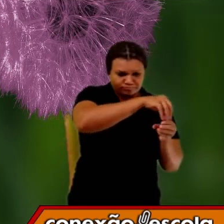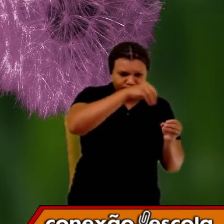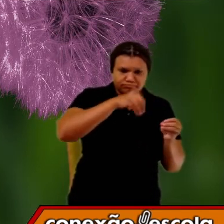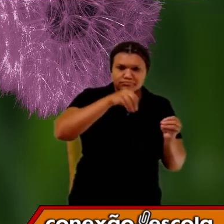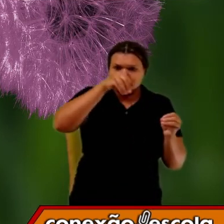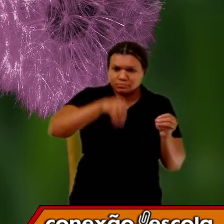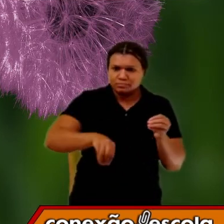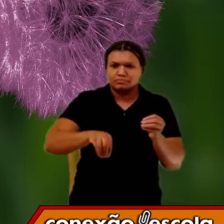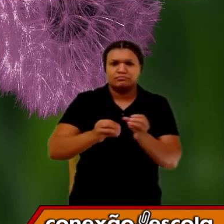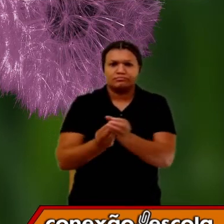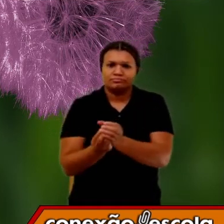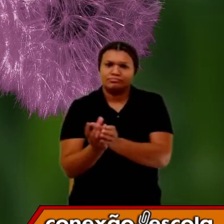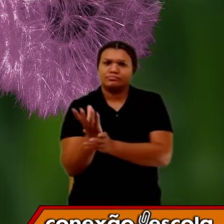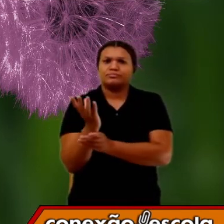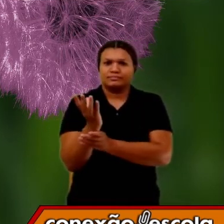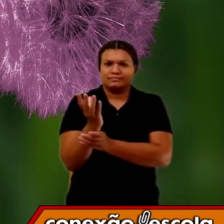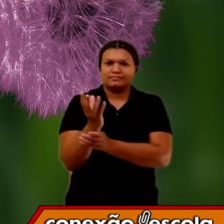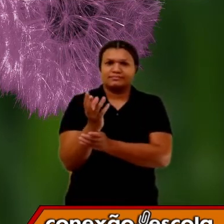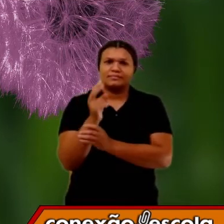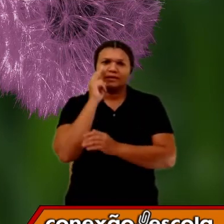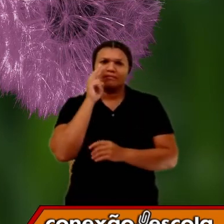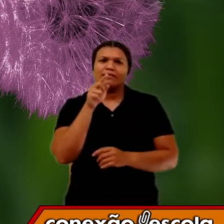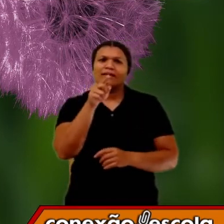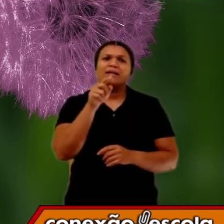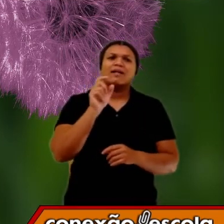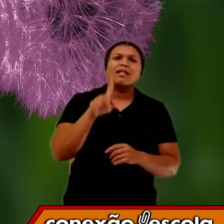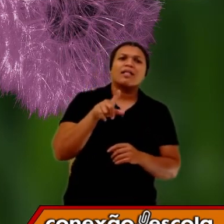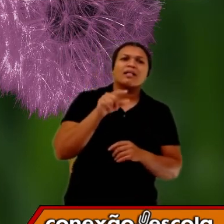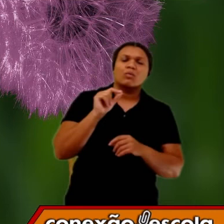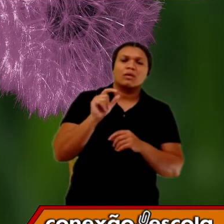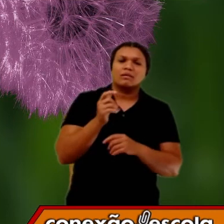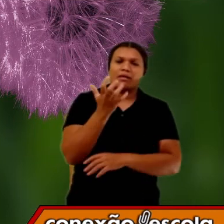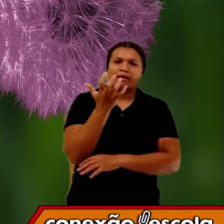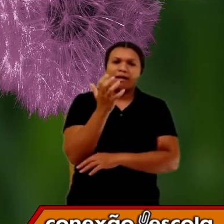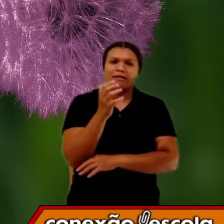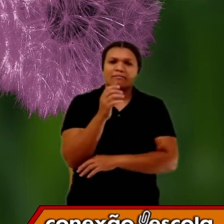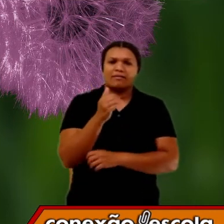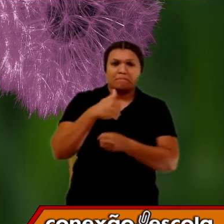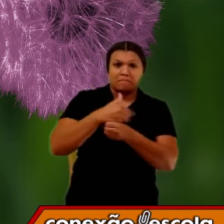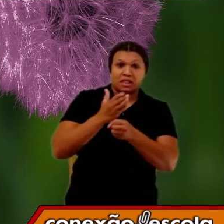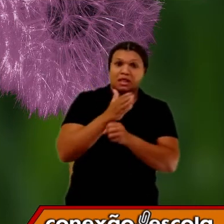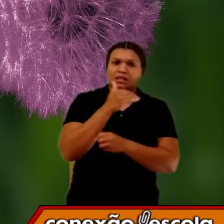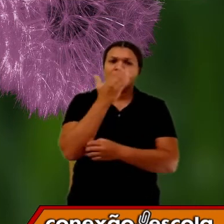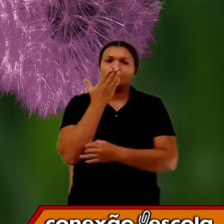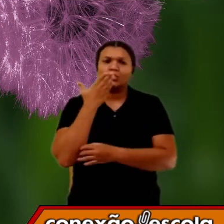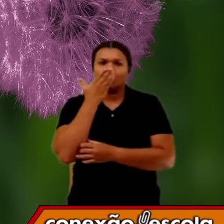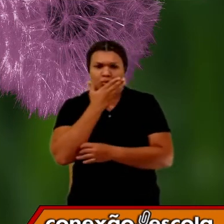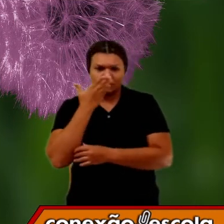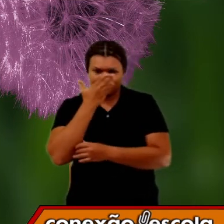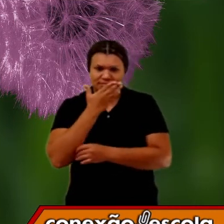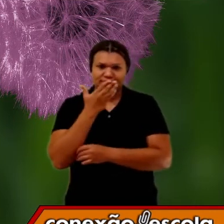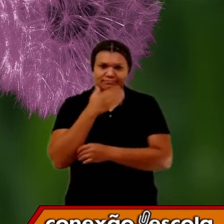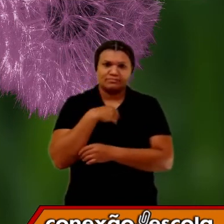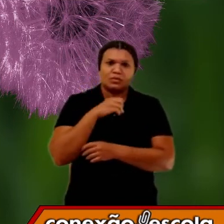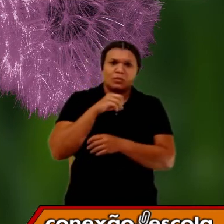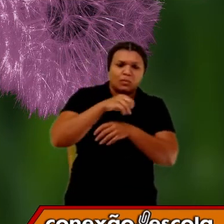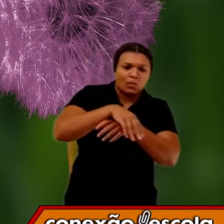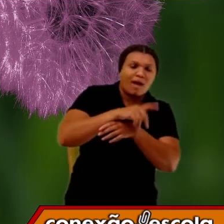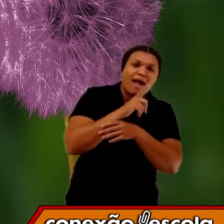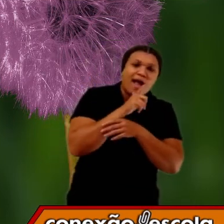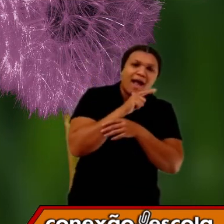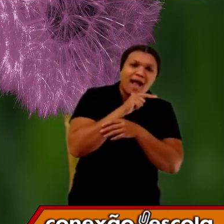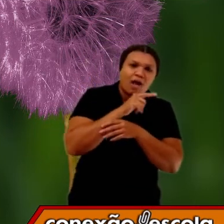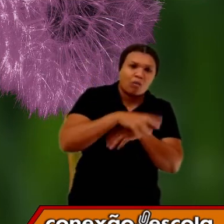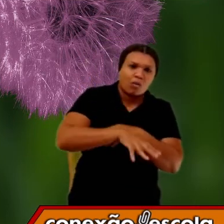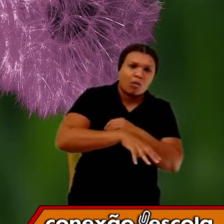desenho aí, é um pedacinho de batata doce que eu coloquei na água, criando raízes para ter um novo pé